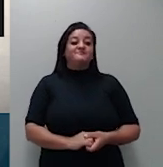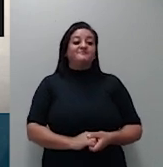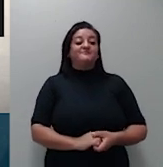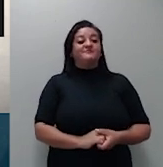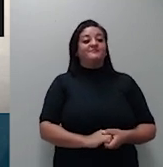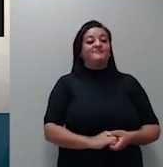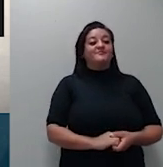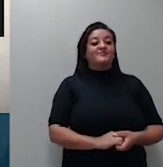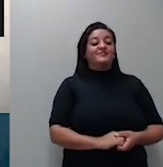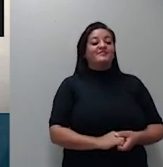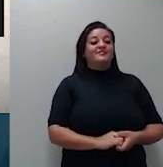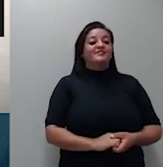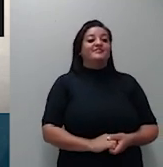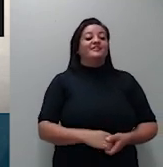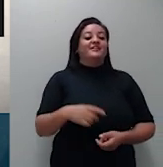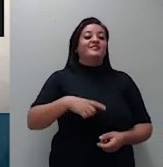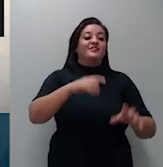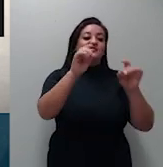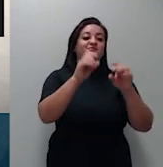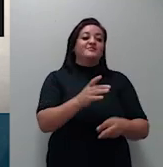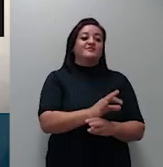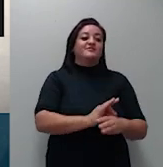do ministro